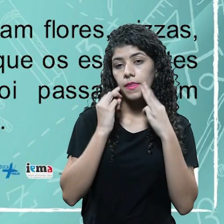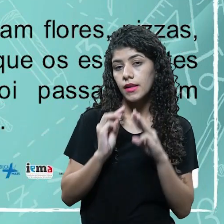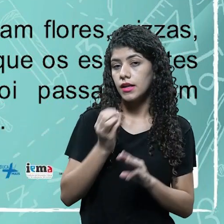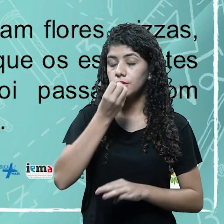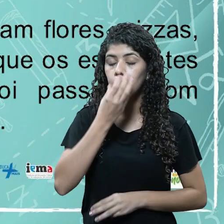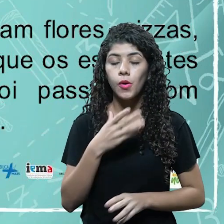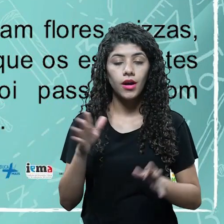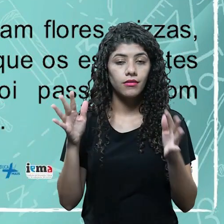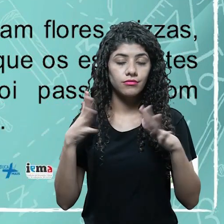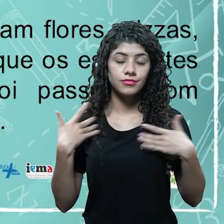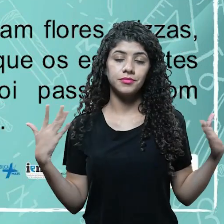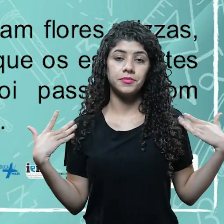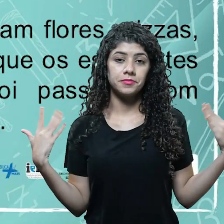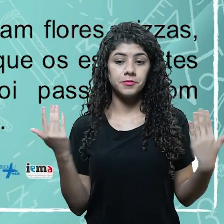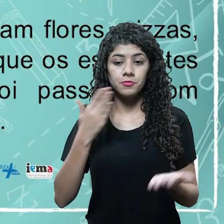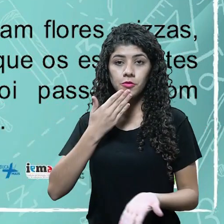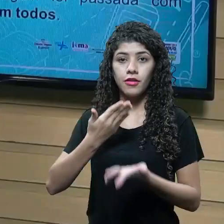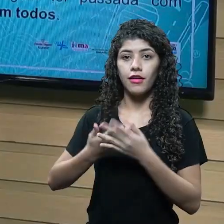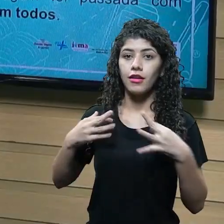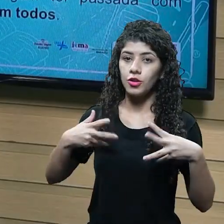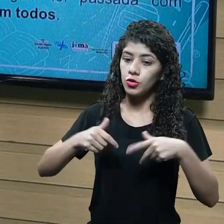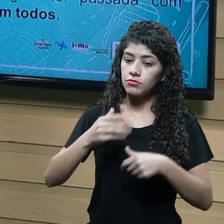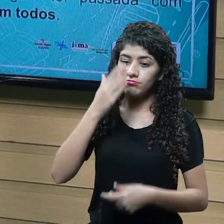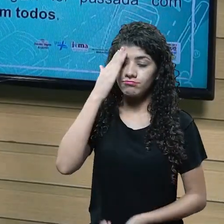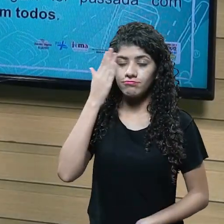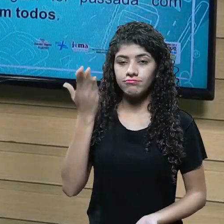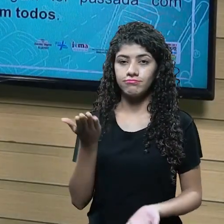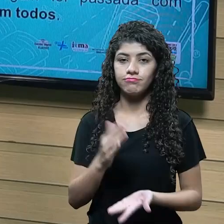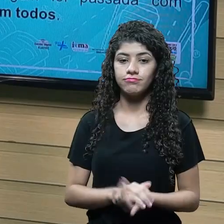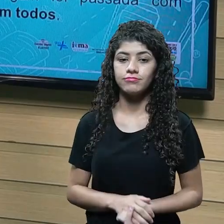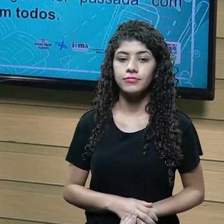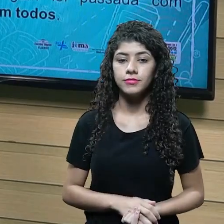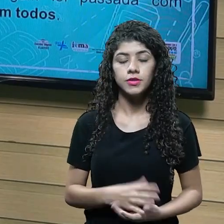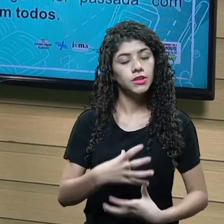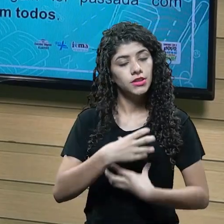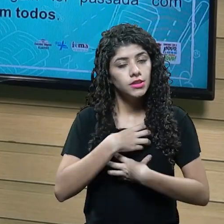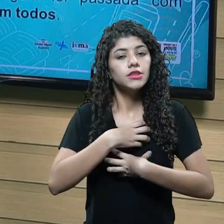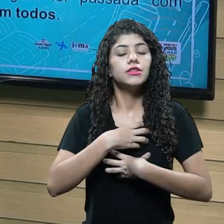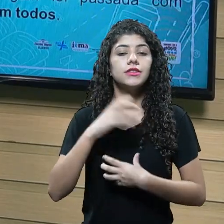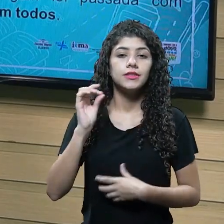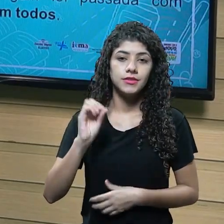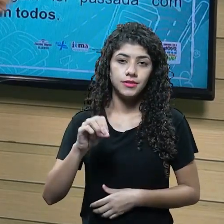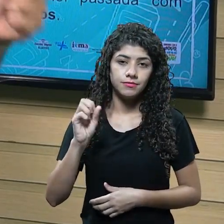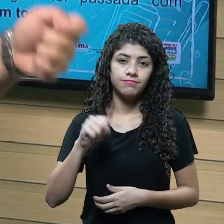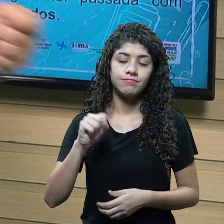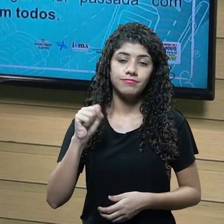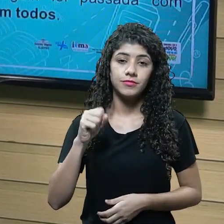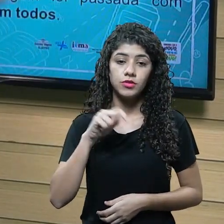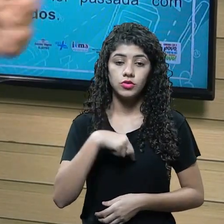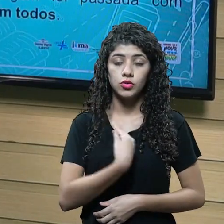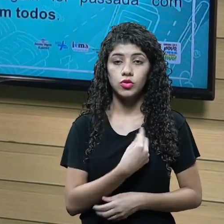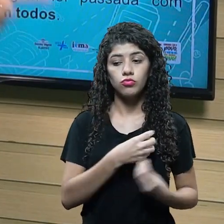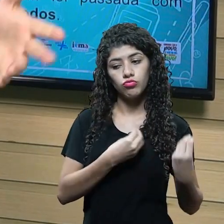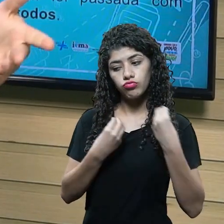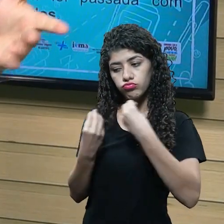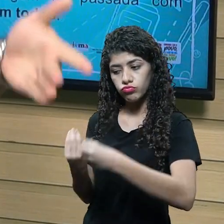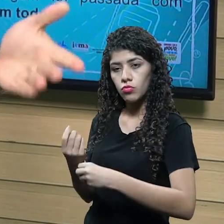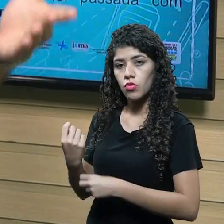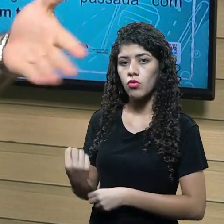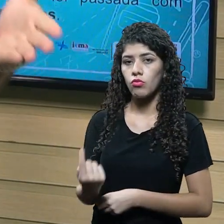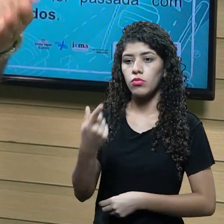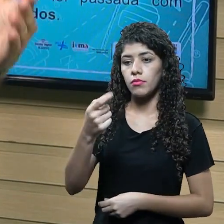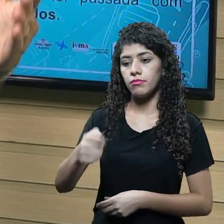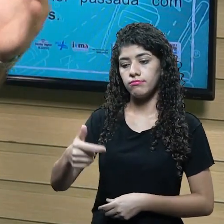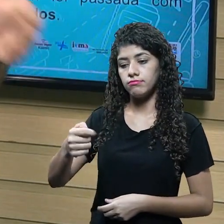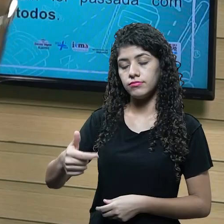alegria e surpresa a todos. Então ficou muito claro. Foi impactante, foi muito impactante. Ou seja, quando nós inserimos uma simples moeda, uma nota, numa máquina de refrigerante,